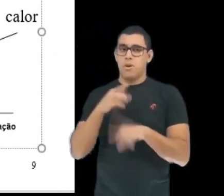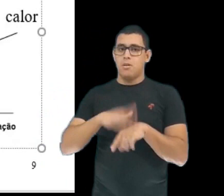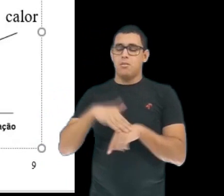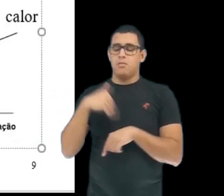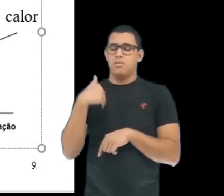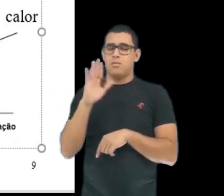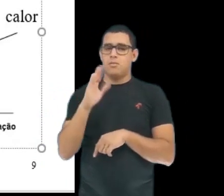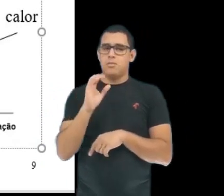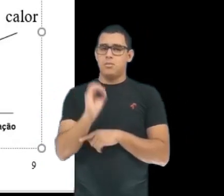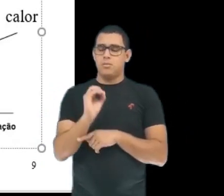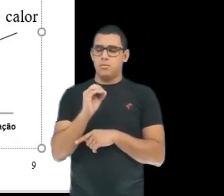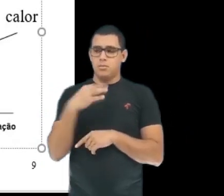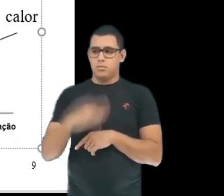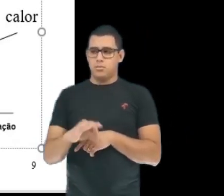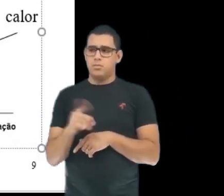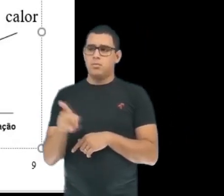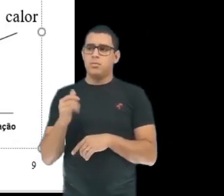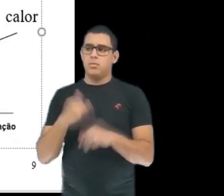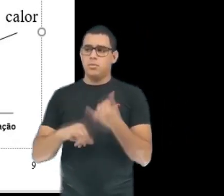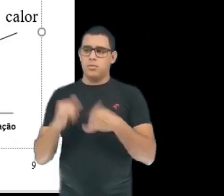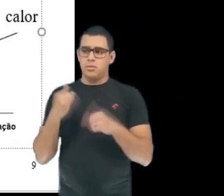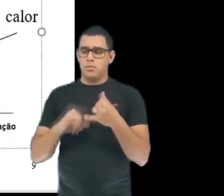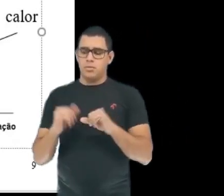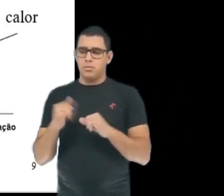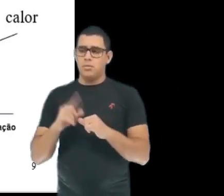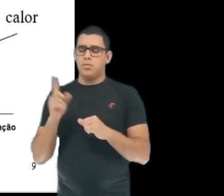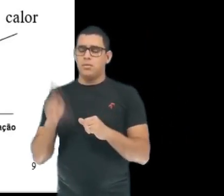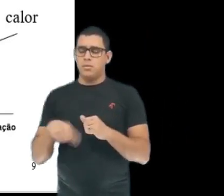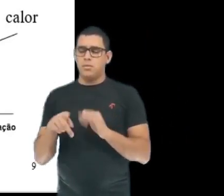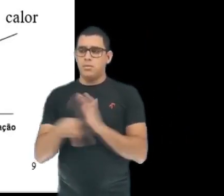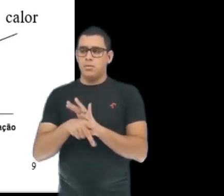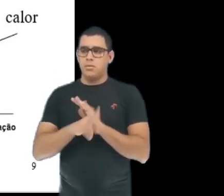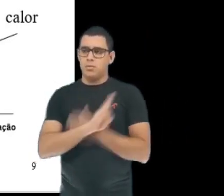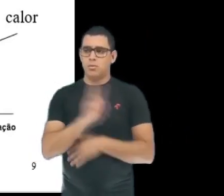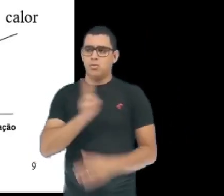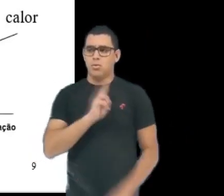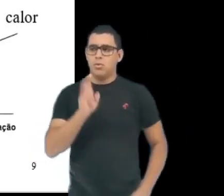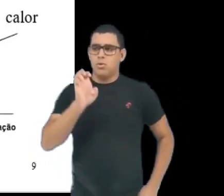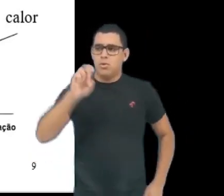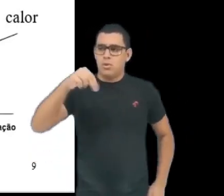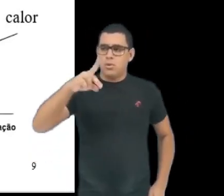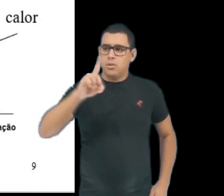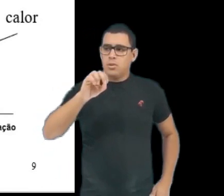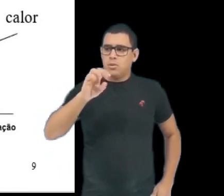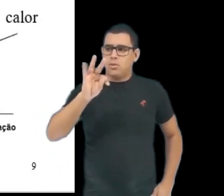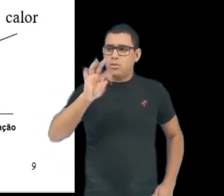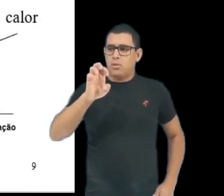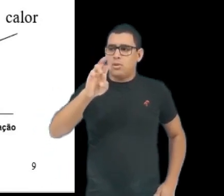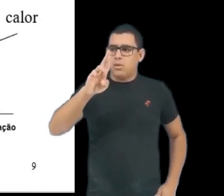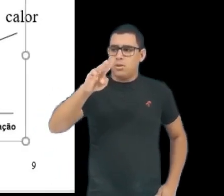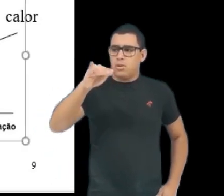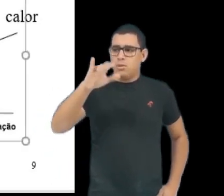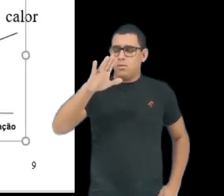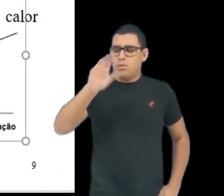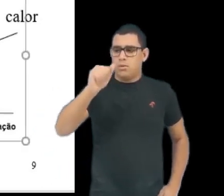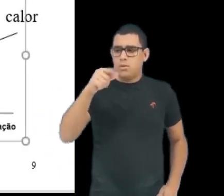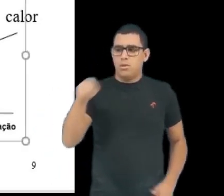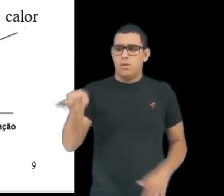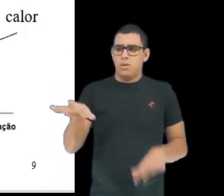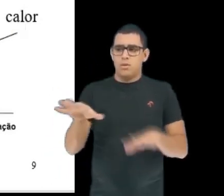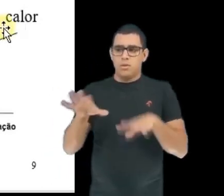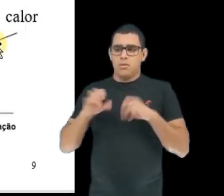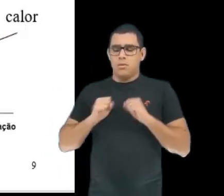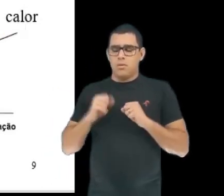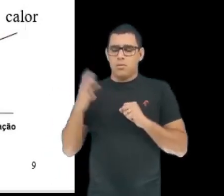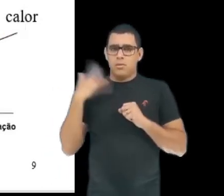zero. Se a entalpia foi maior do que zero, ela é uma reação endotérmica e